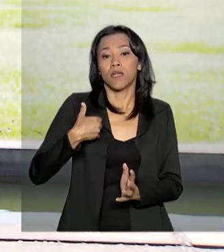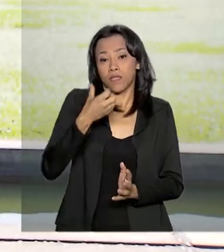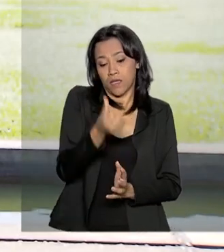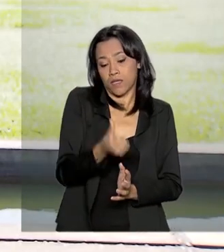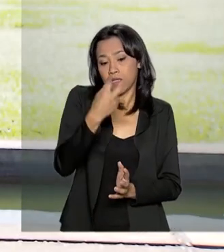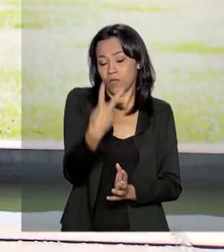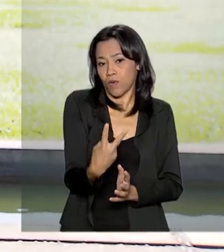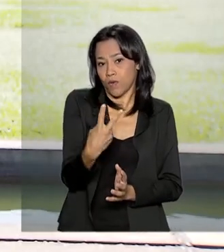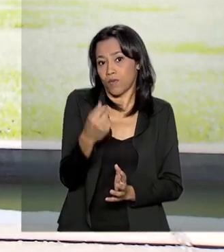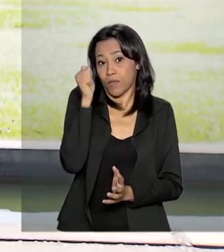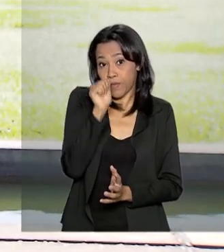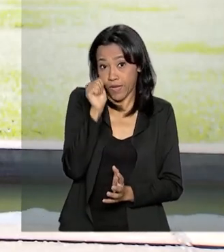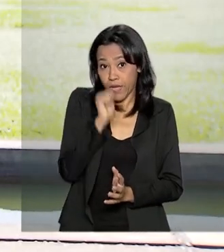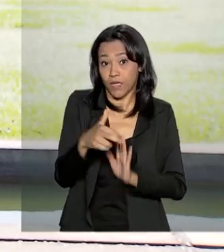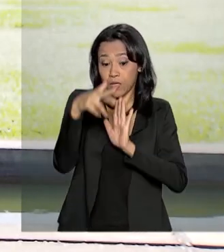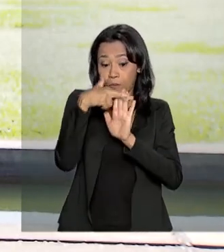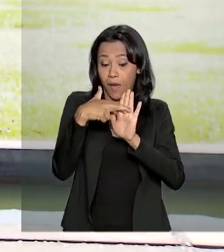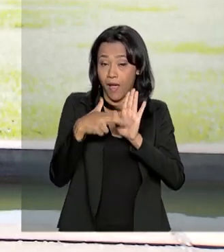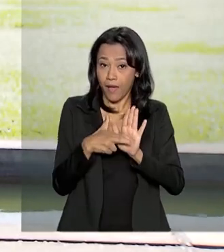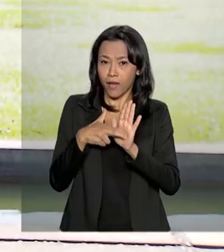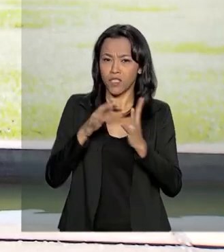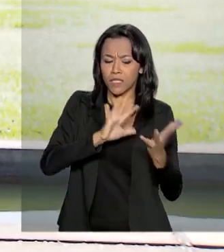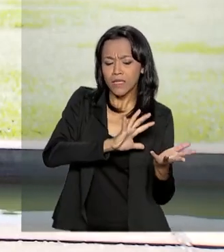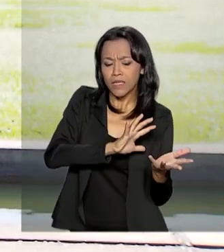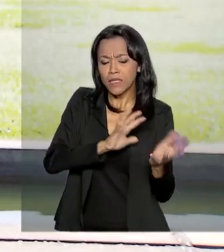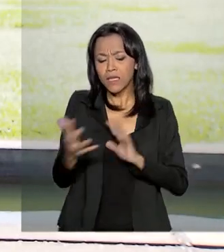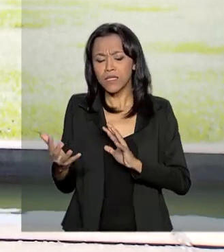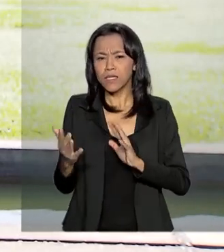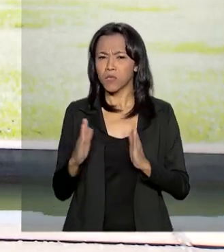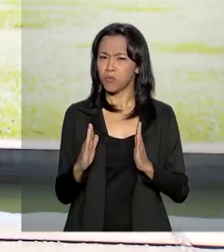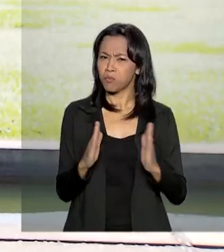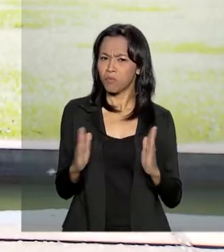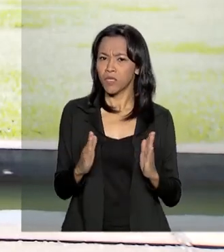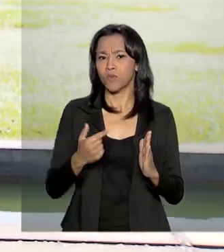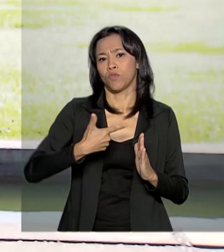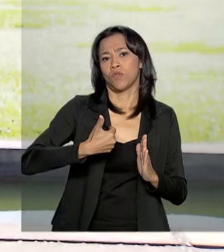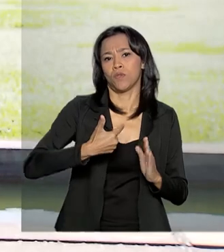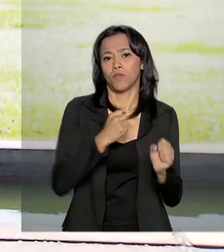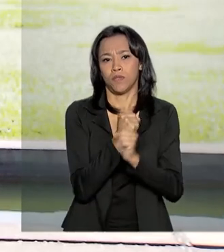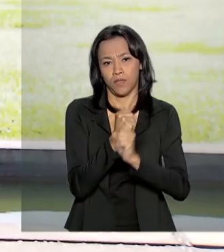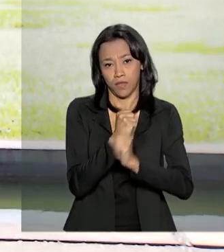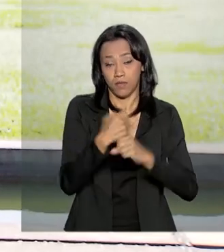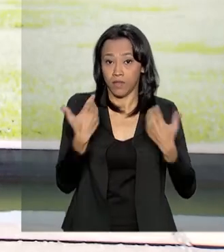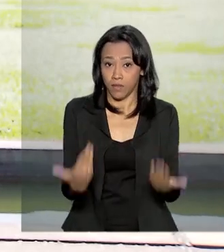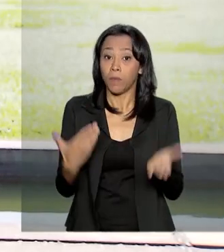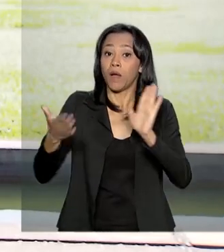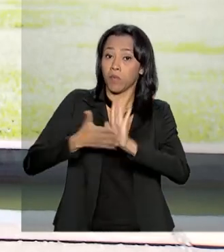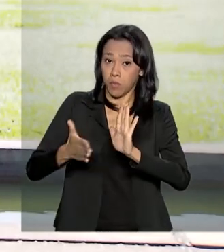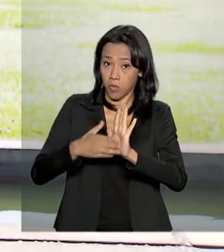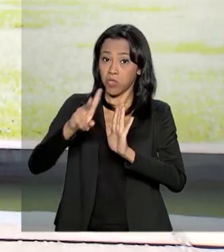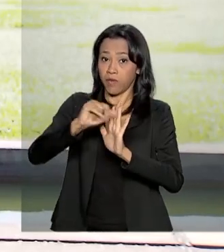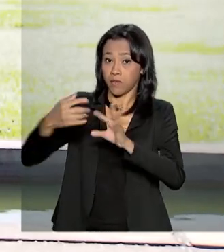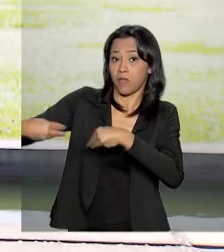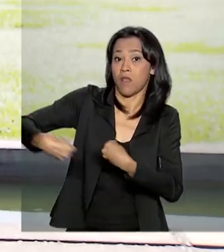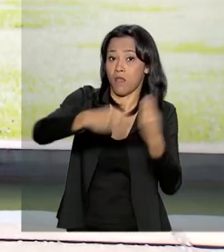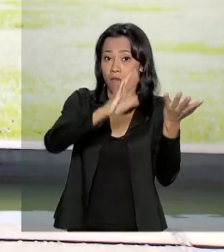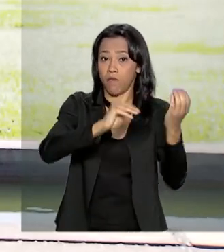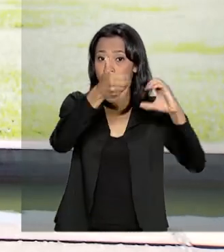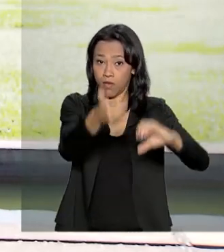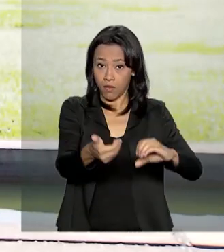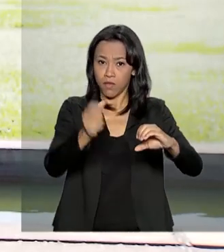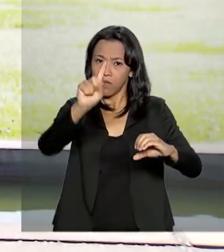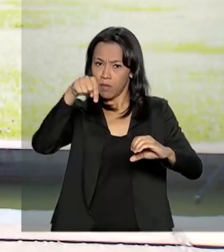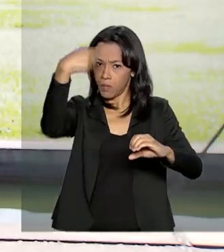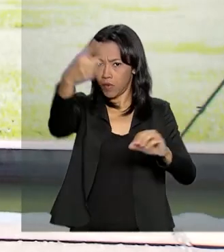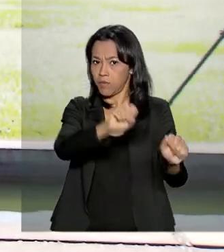as mulheres, com uma regra de transição que deve durar 12 anos. A proposta deverá ser encaminhada ao Congresso Nacional na semana